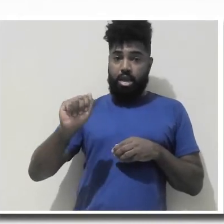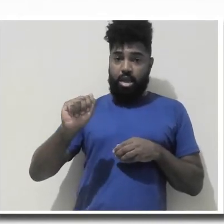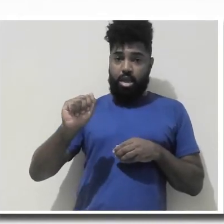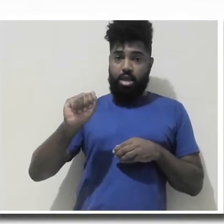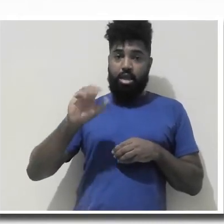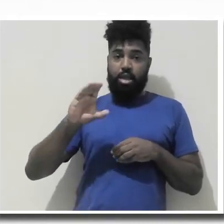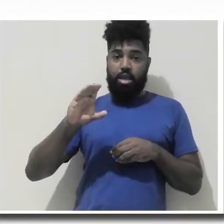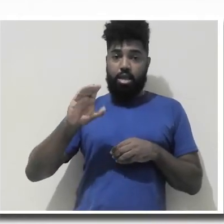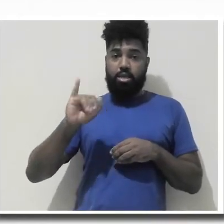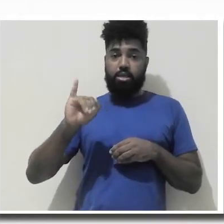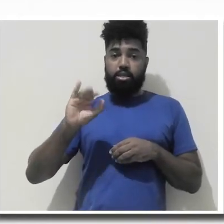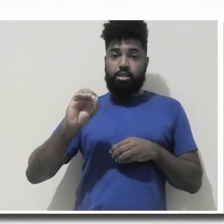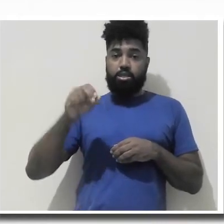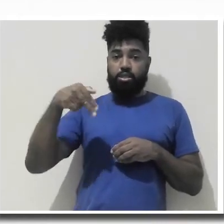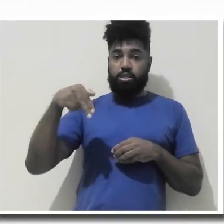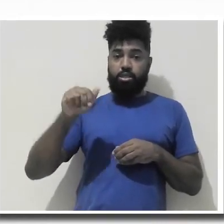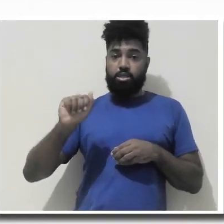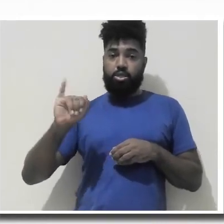R